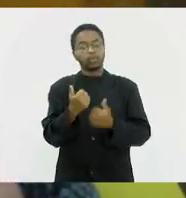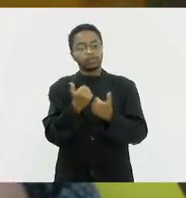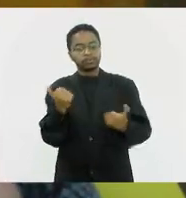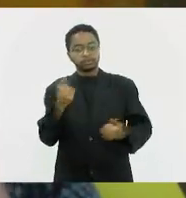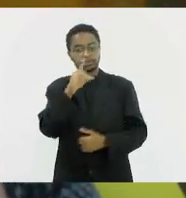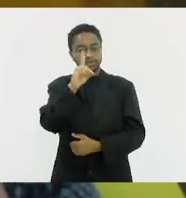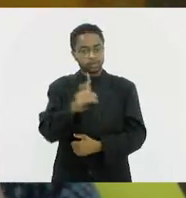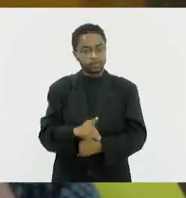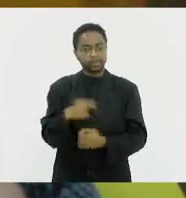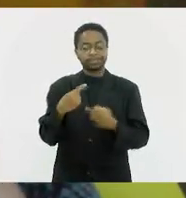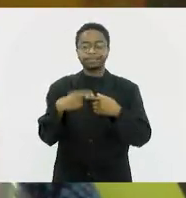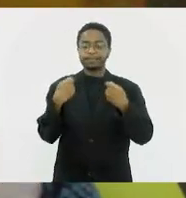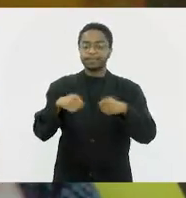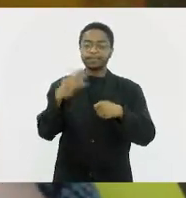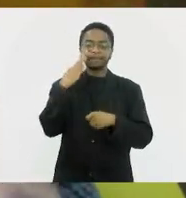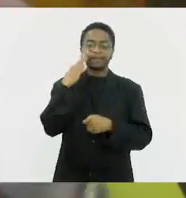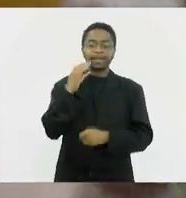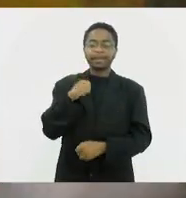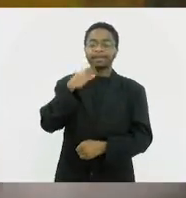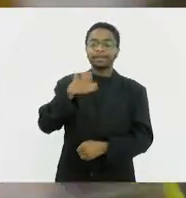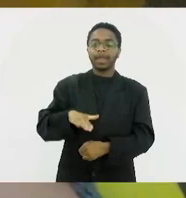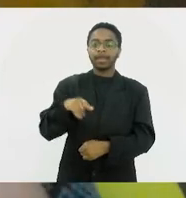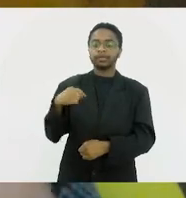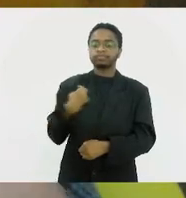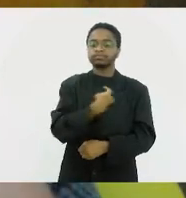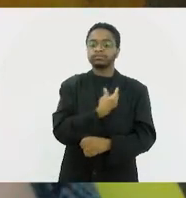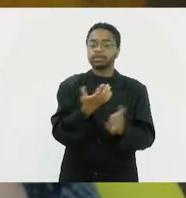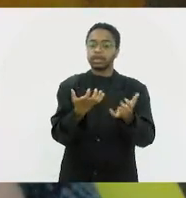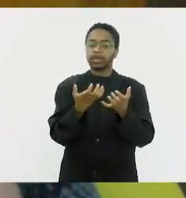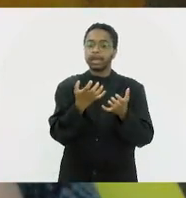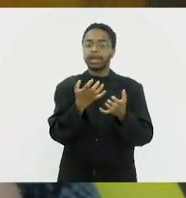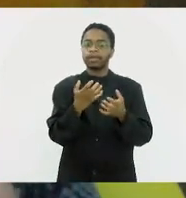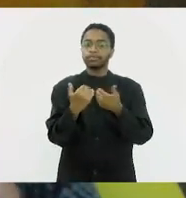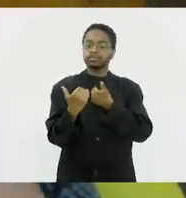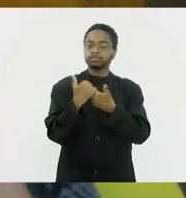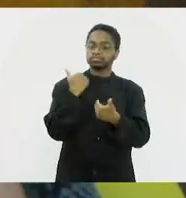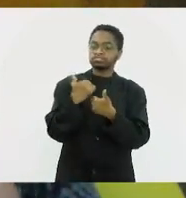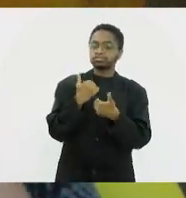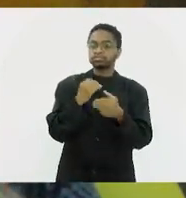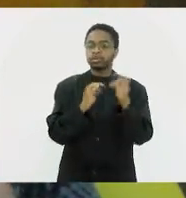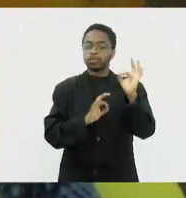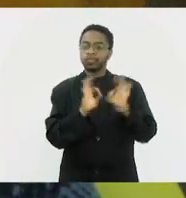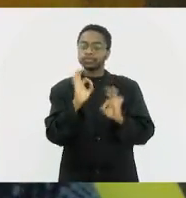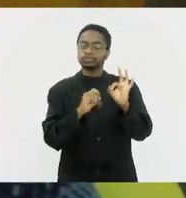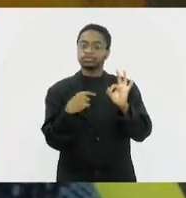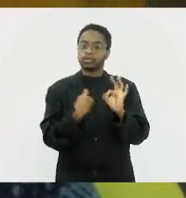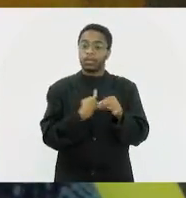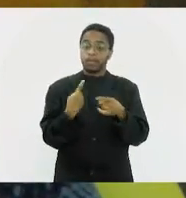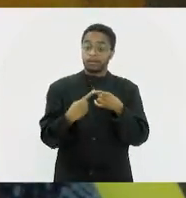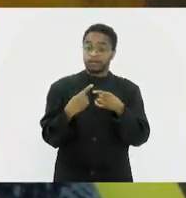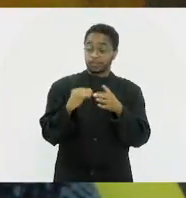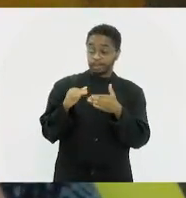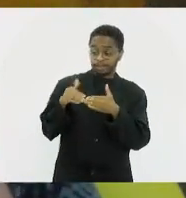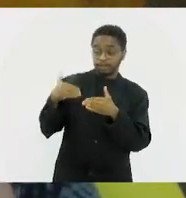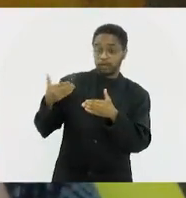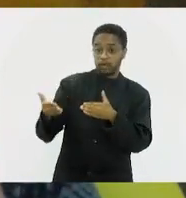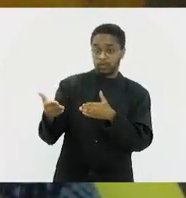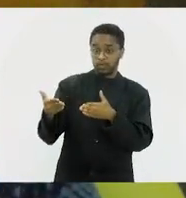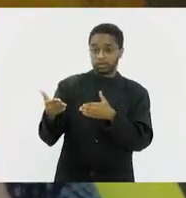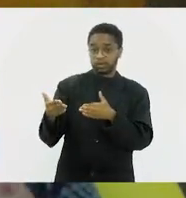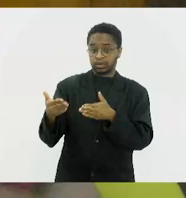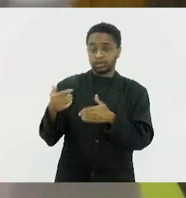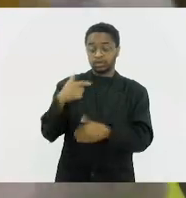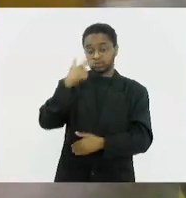saber quem nós queremos que dirige a gente. Porque lá fora eu sou a